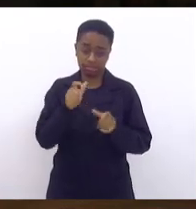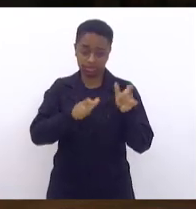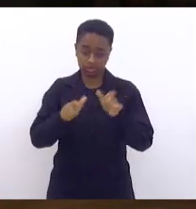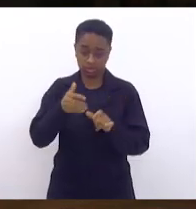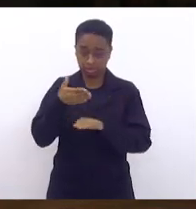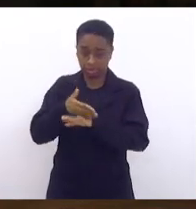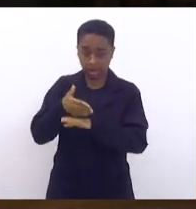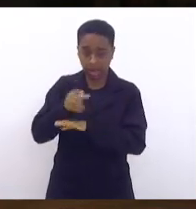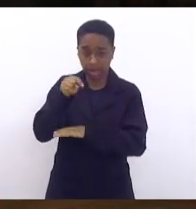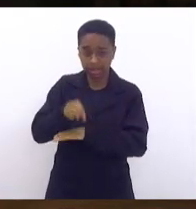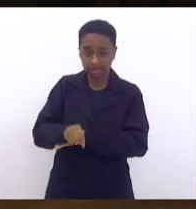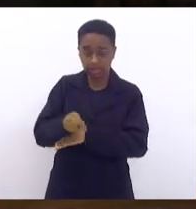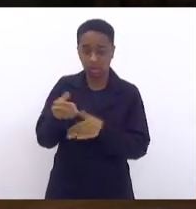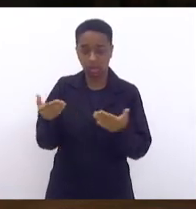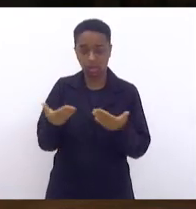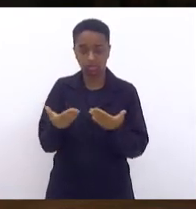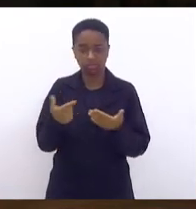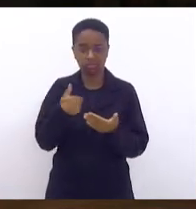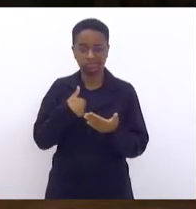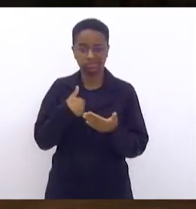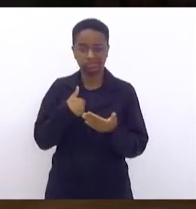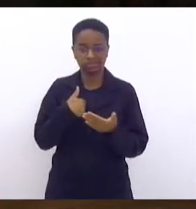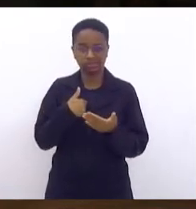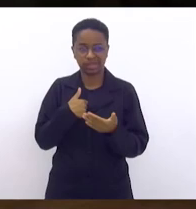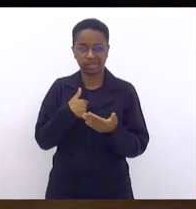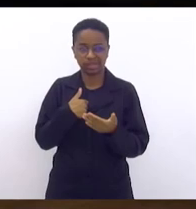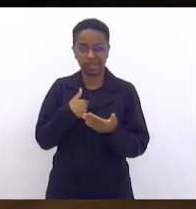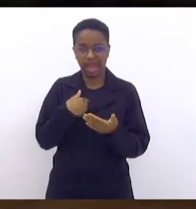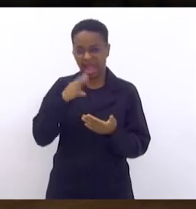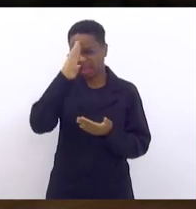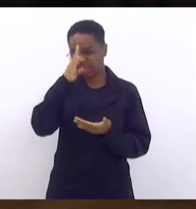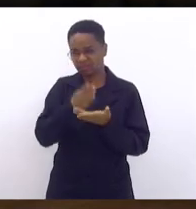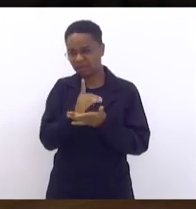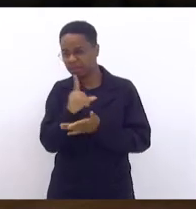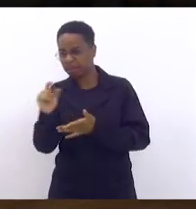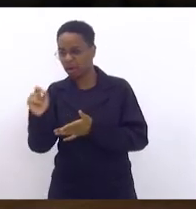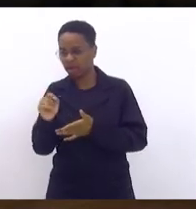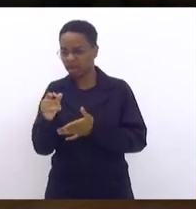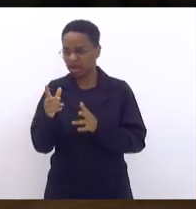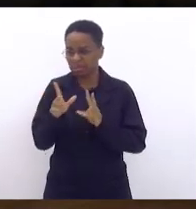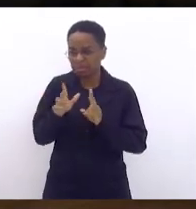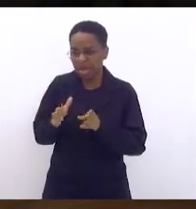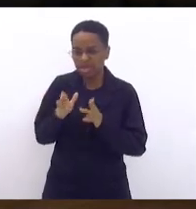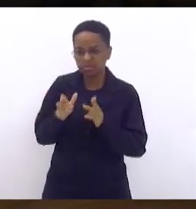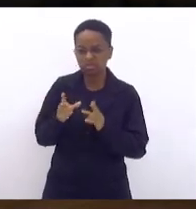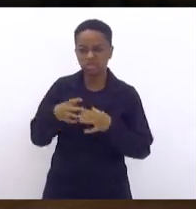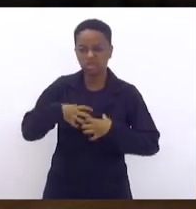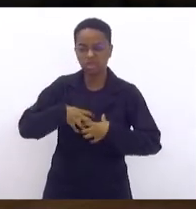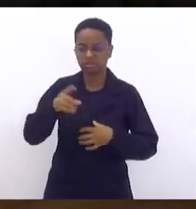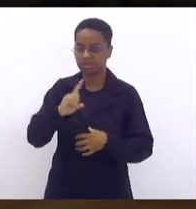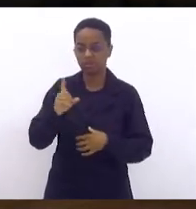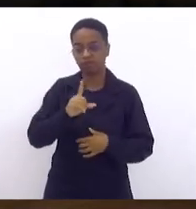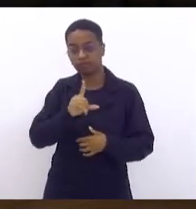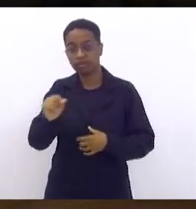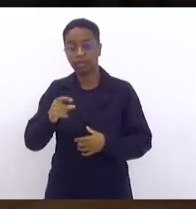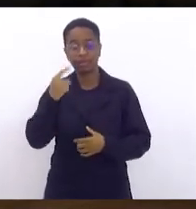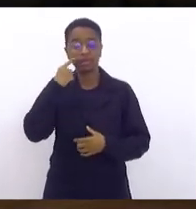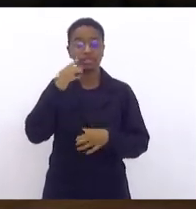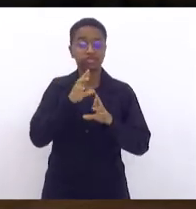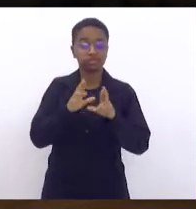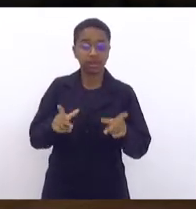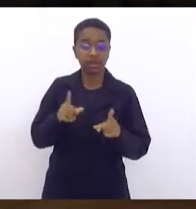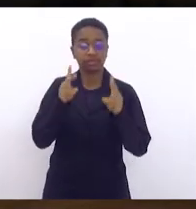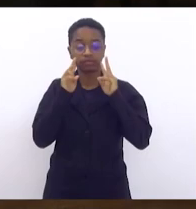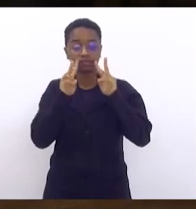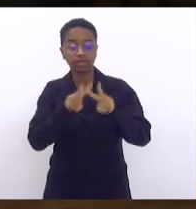daqui vai sair da mesma forma que entrou vai sair diferente olhando diferente pensando diferente